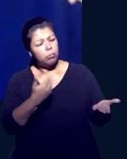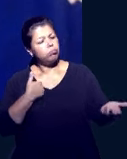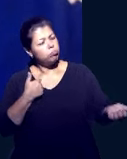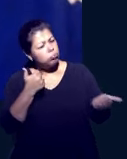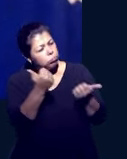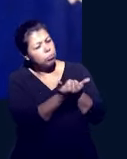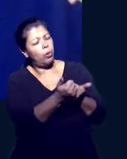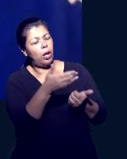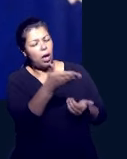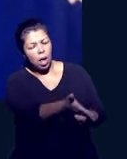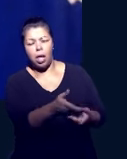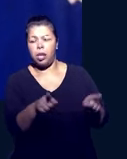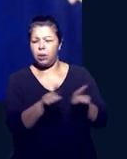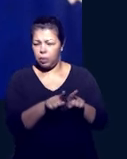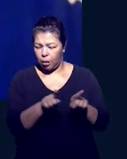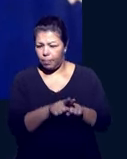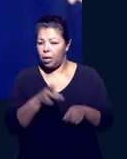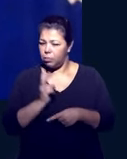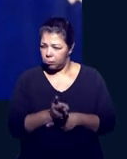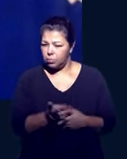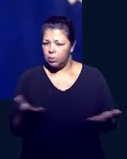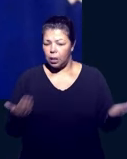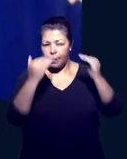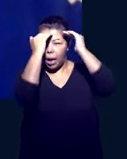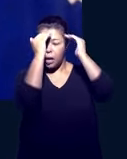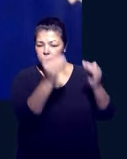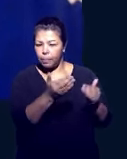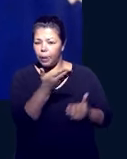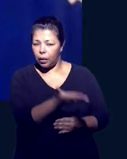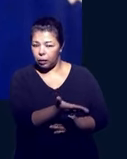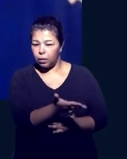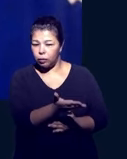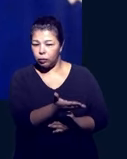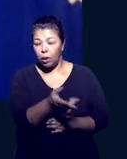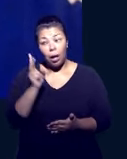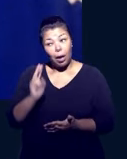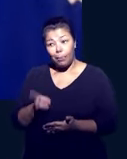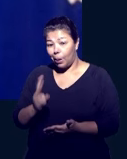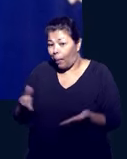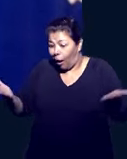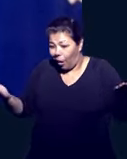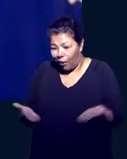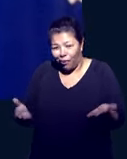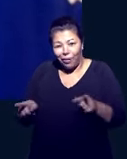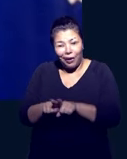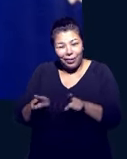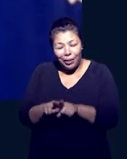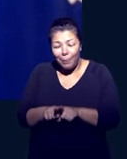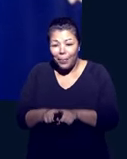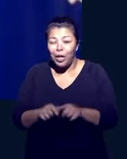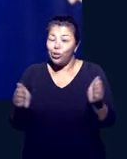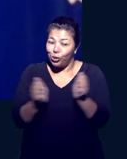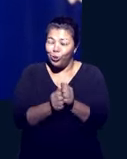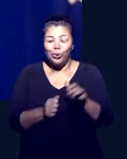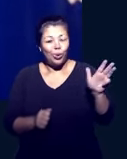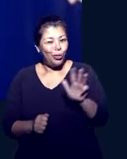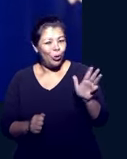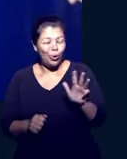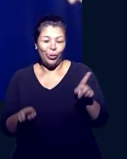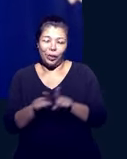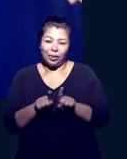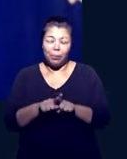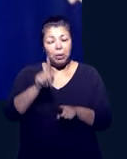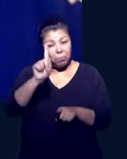oposição ao governo bolsonaro dando a eles respeitabilidade o mesmo eu devo fazer nesse instante porque a oposição é uma parte importante da